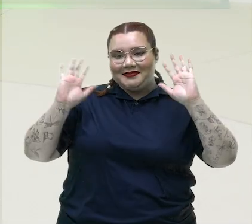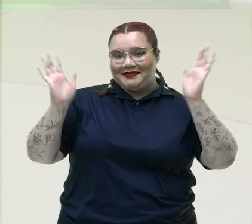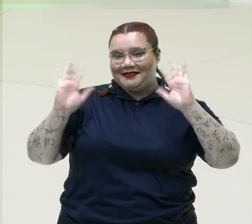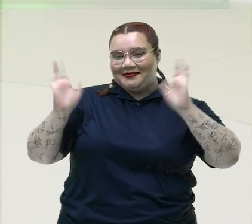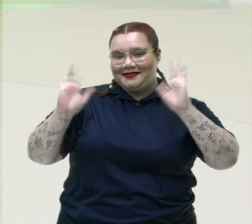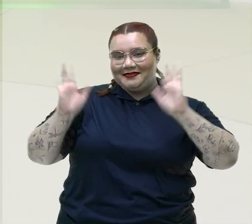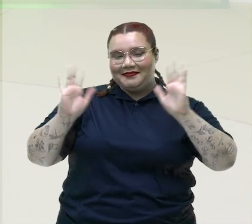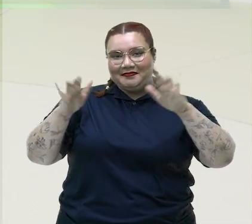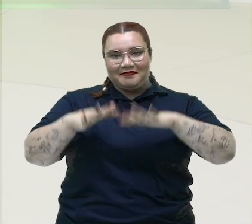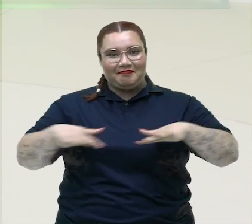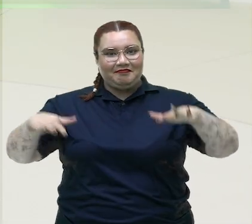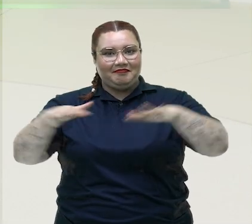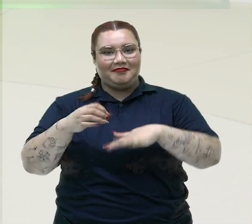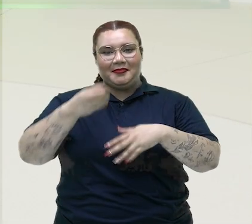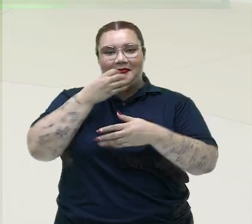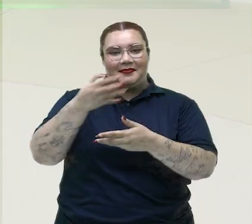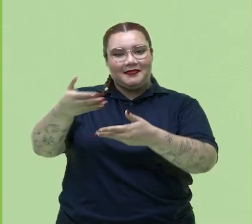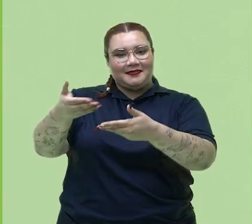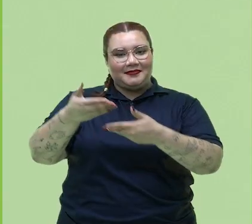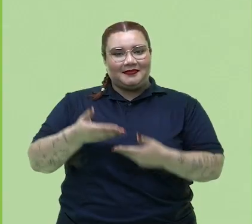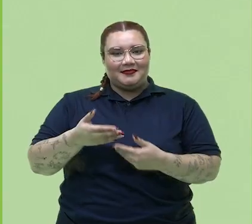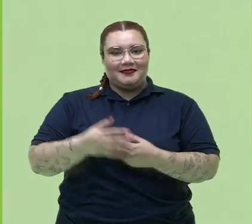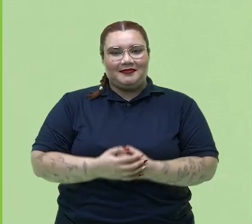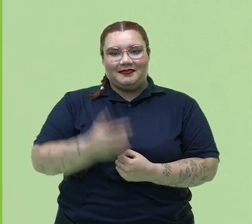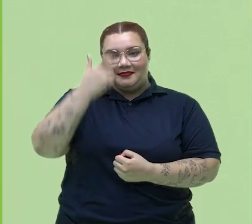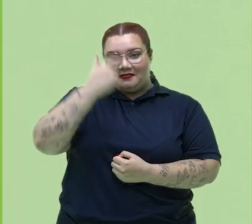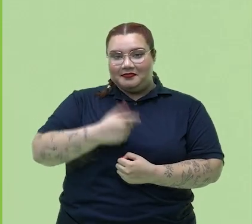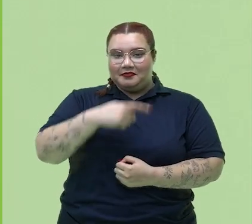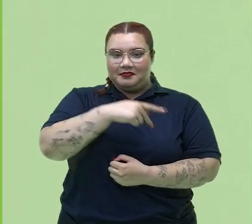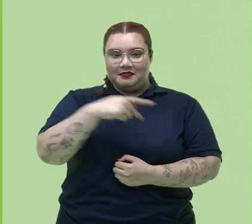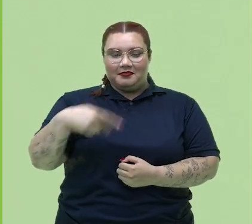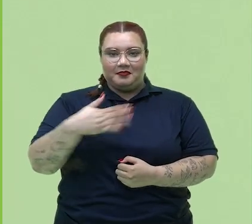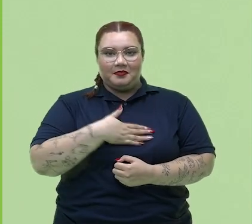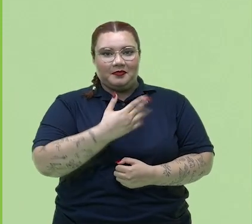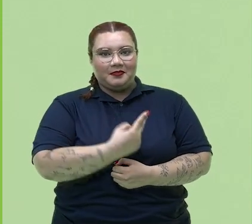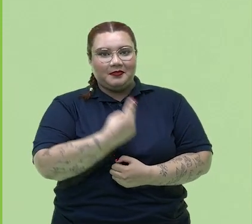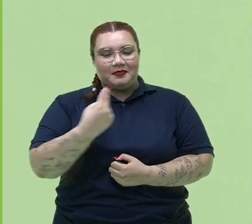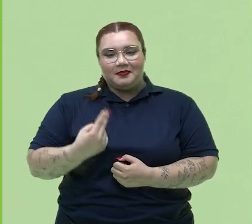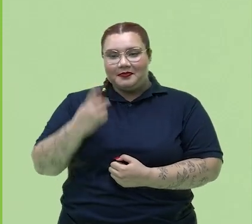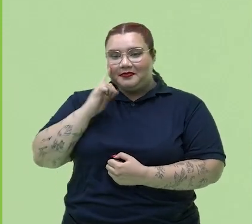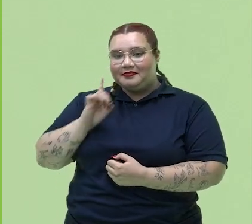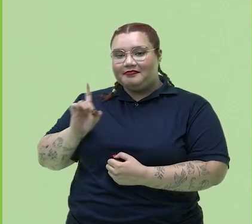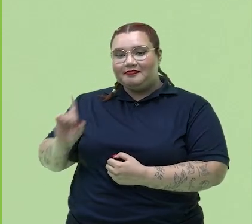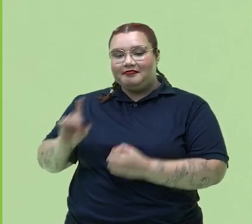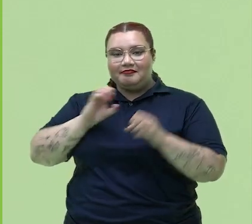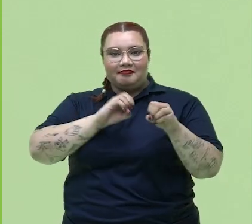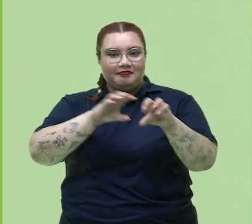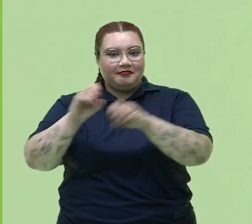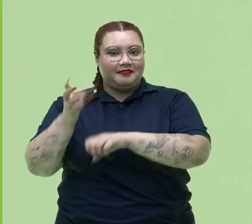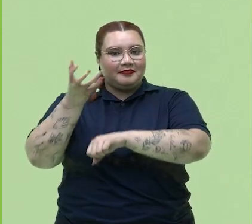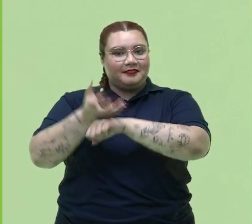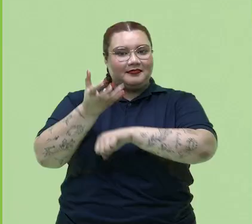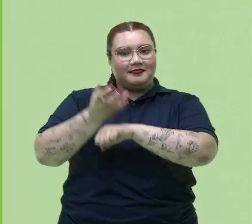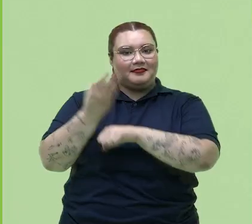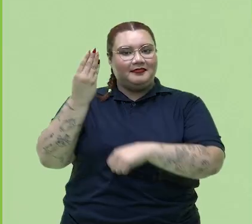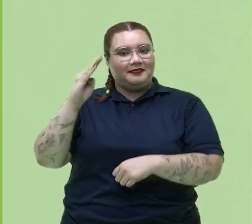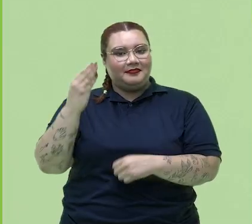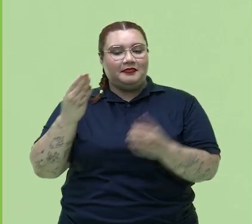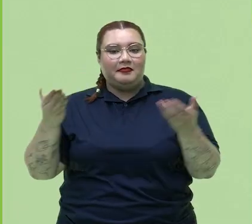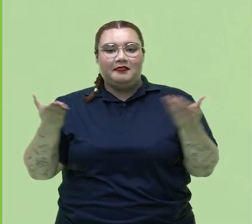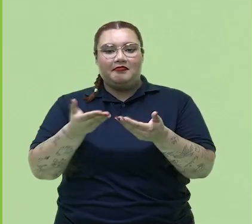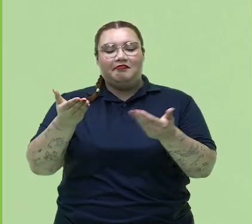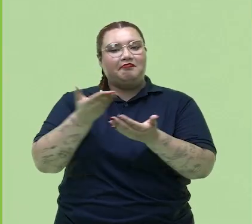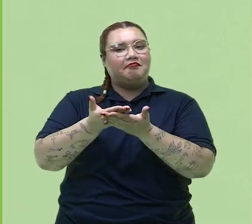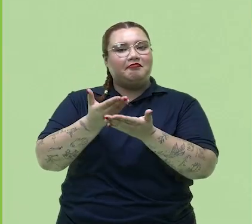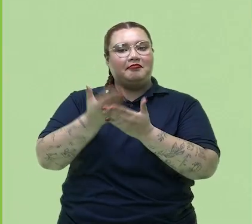como vão todos? Sejam muito bem-vindos. Eu sou a professora Cristiane Oliveira, a sua professora de Biologia, e vamos